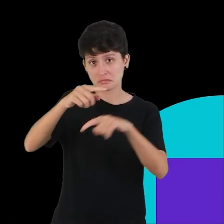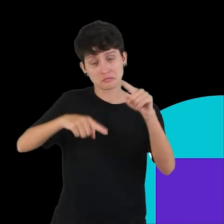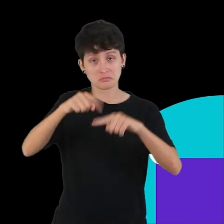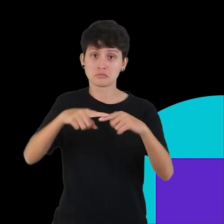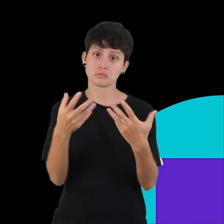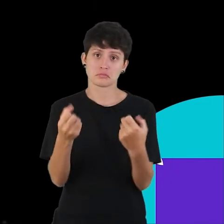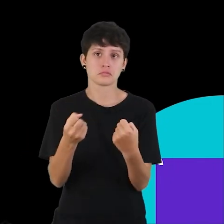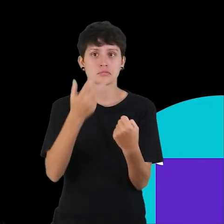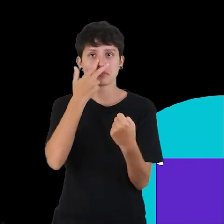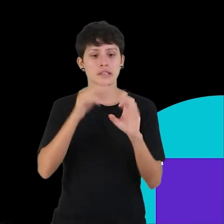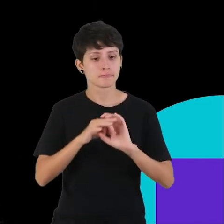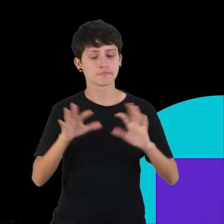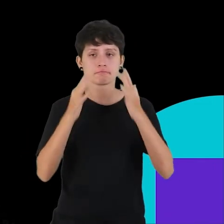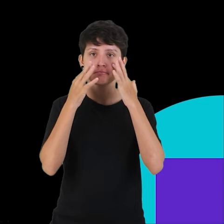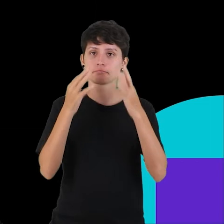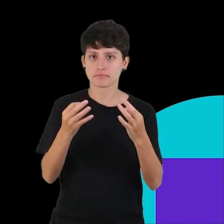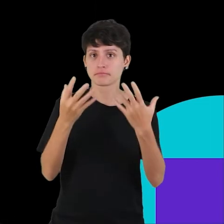Nossa, legal.